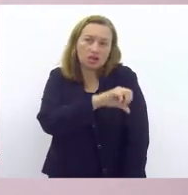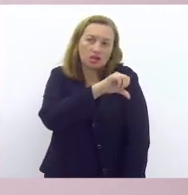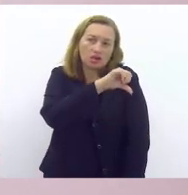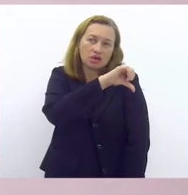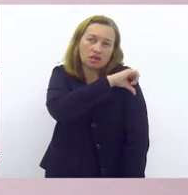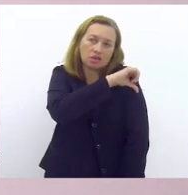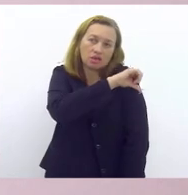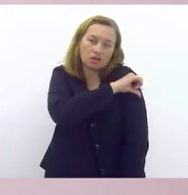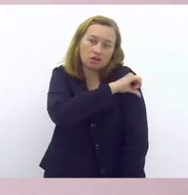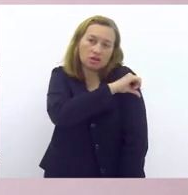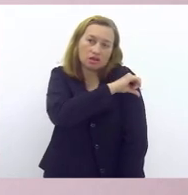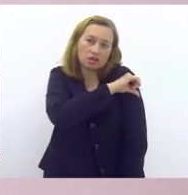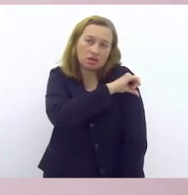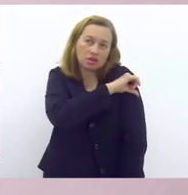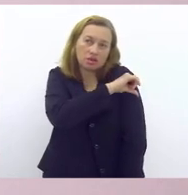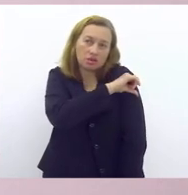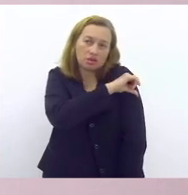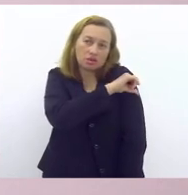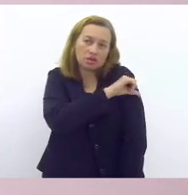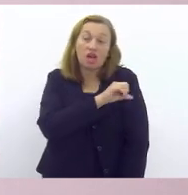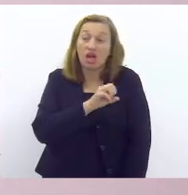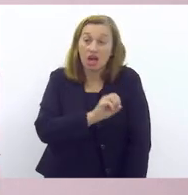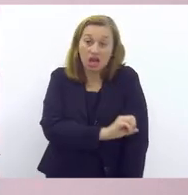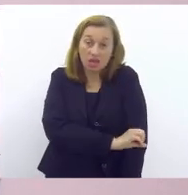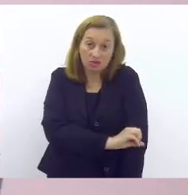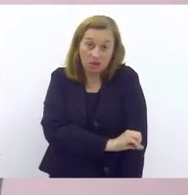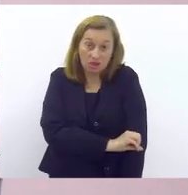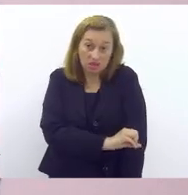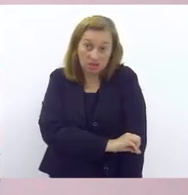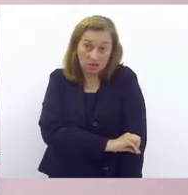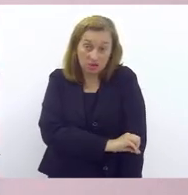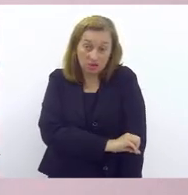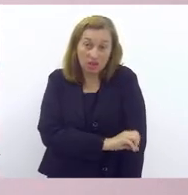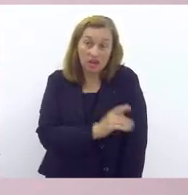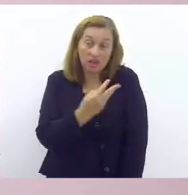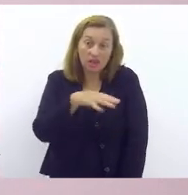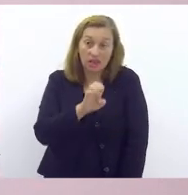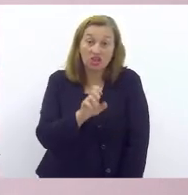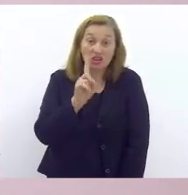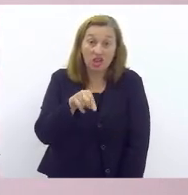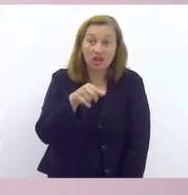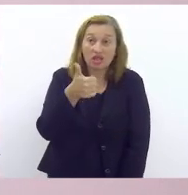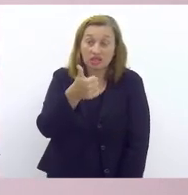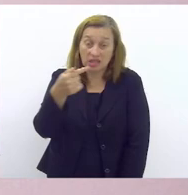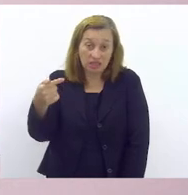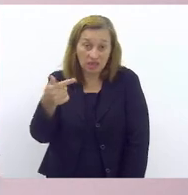Para o Fundamental 1, Educação Infantil e Creche, é